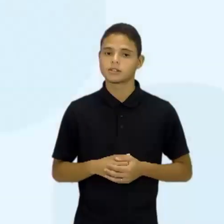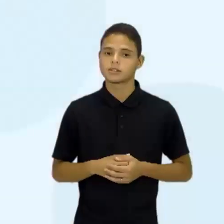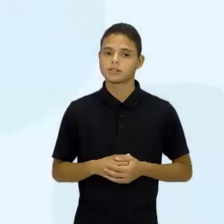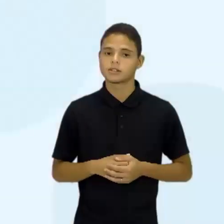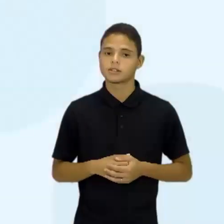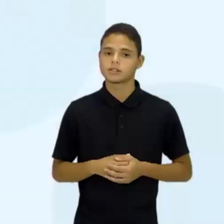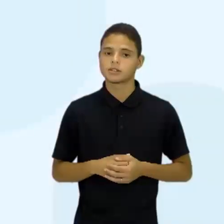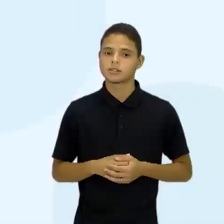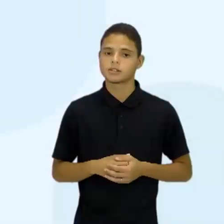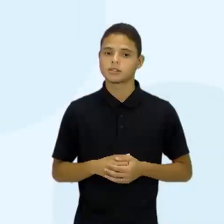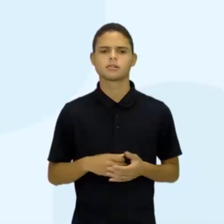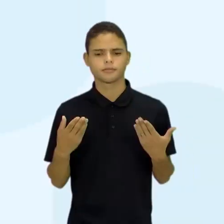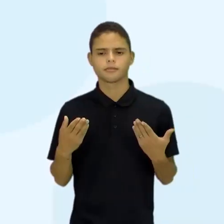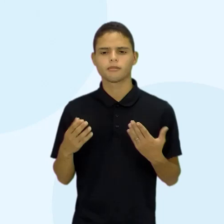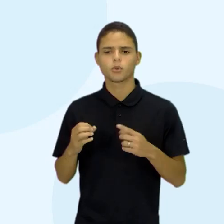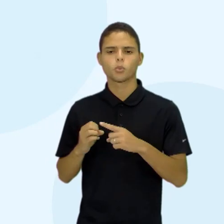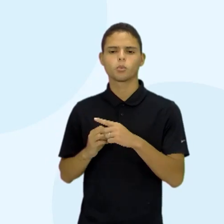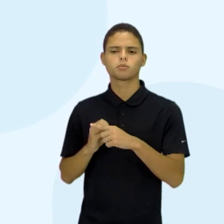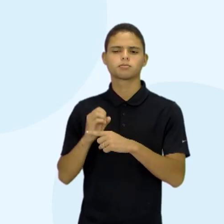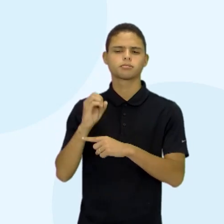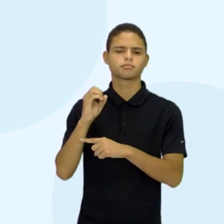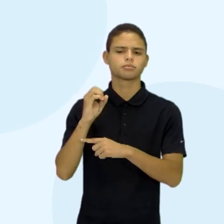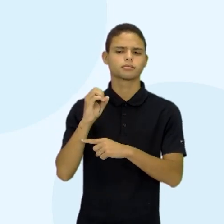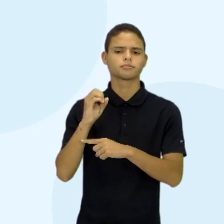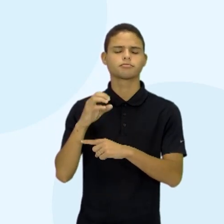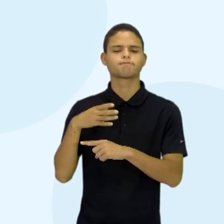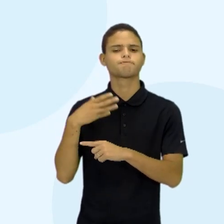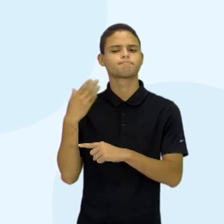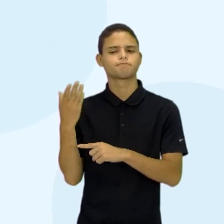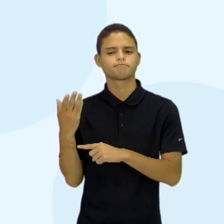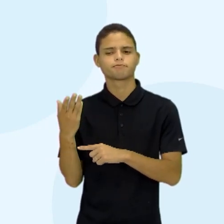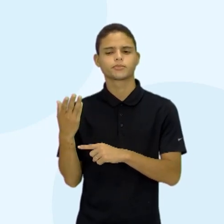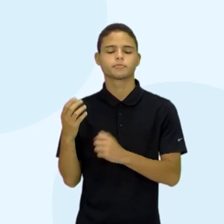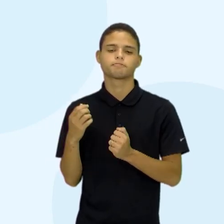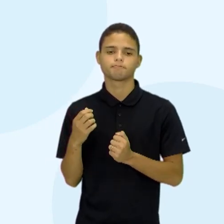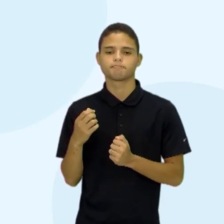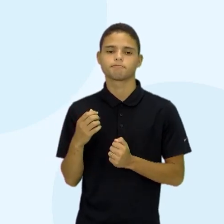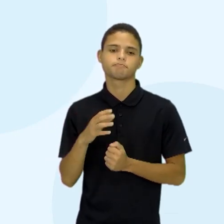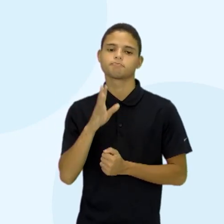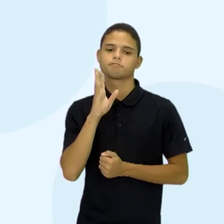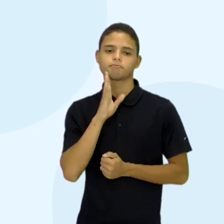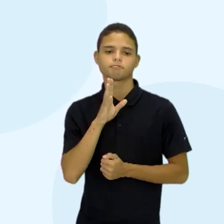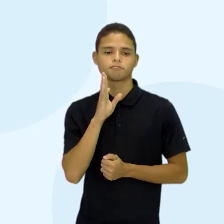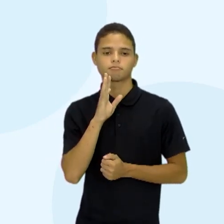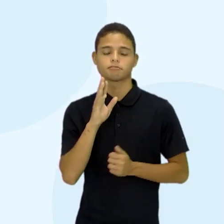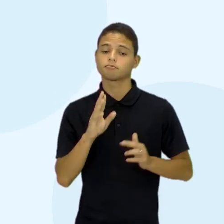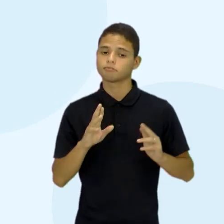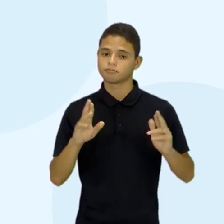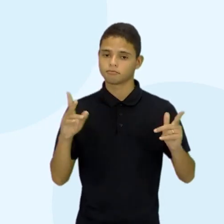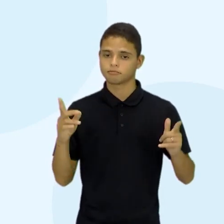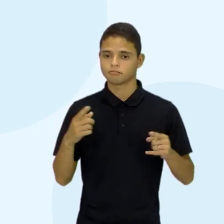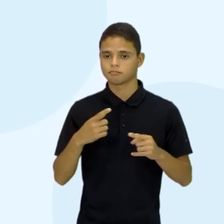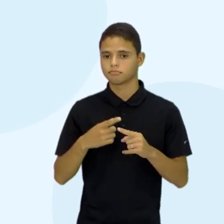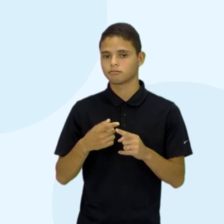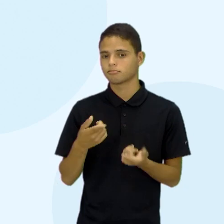cardeal o sol nasce Ainda bem que ficou uma divisão porque o som não nasci em ponto cardeal nenhum